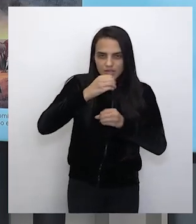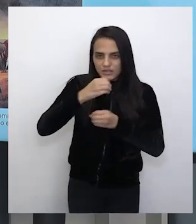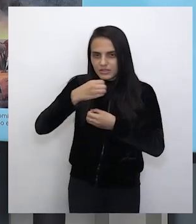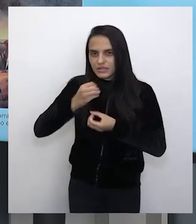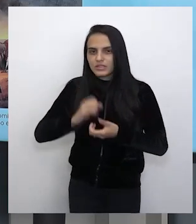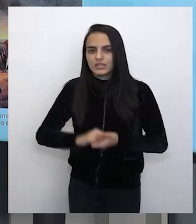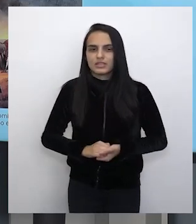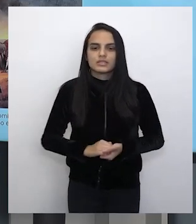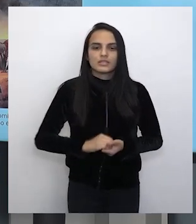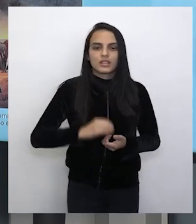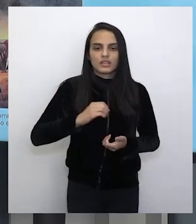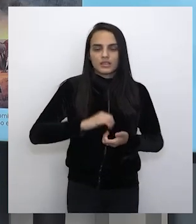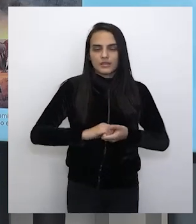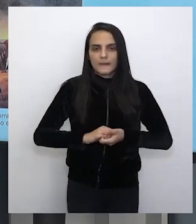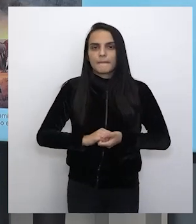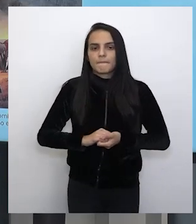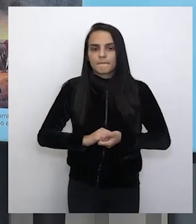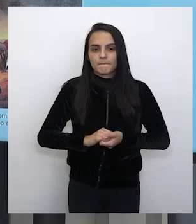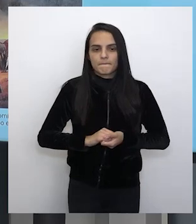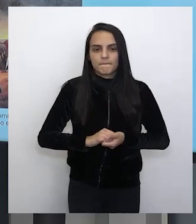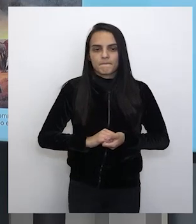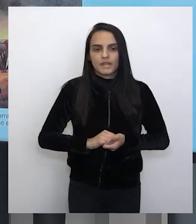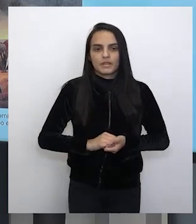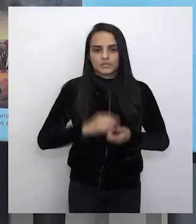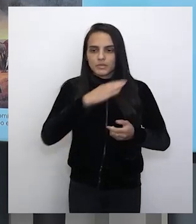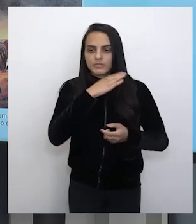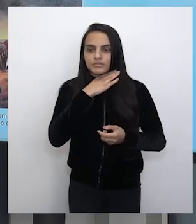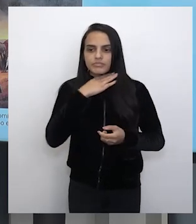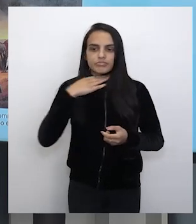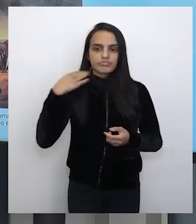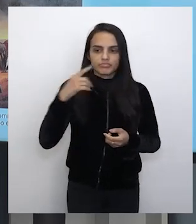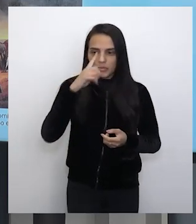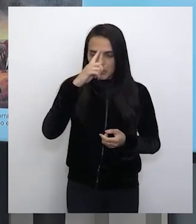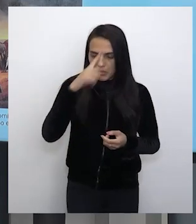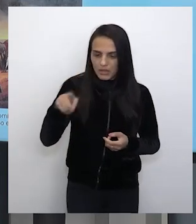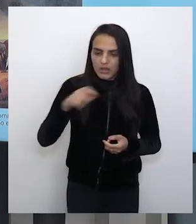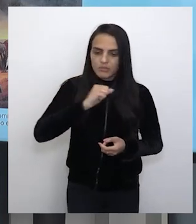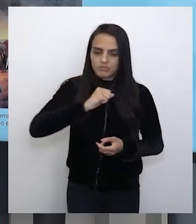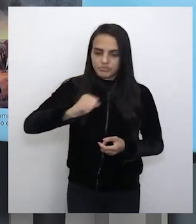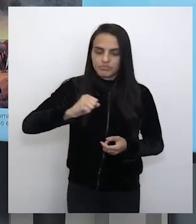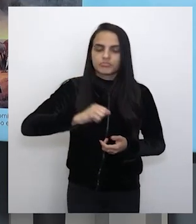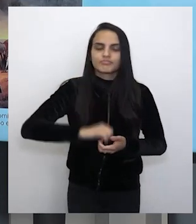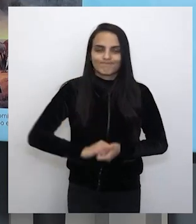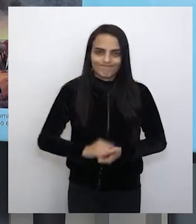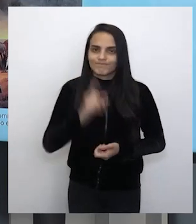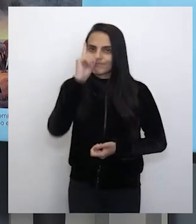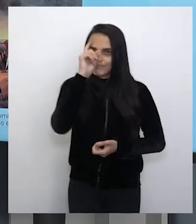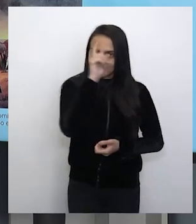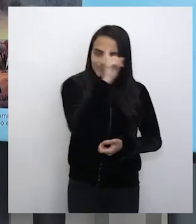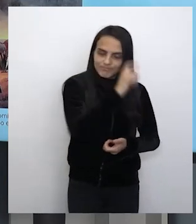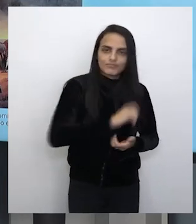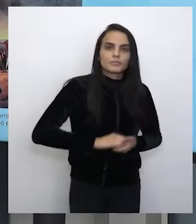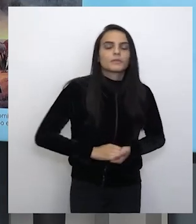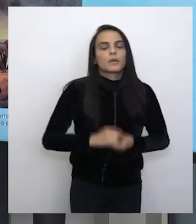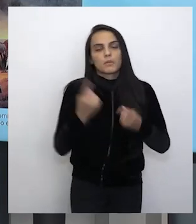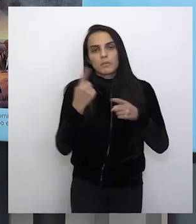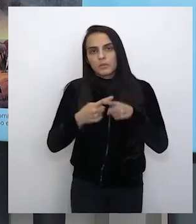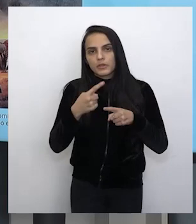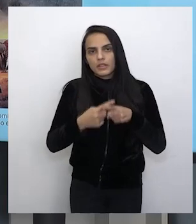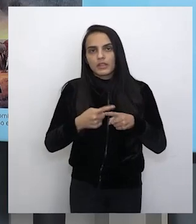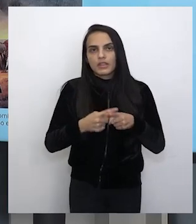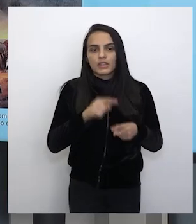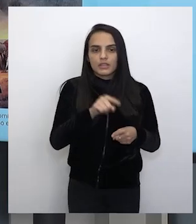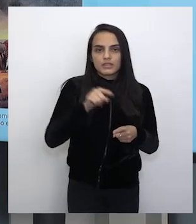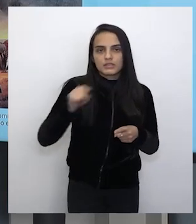Galilei, Copérnico, vários outros foram condenados à morte, né? Enfim, de maneiras assim bem trágicas, justamente porque eles